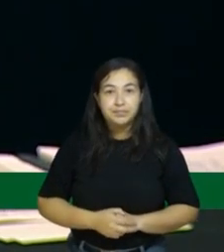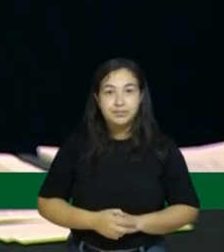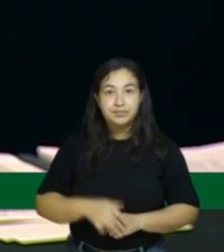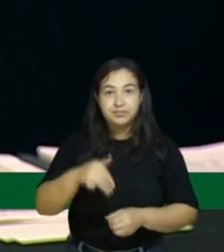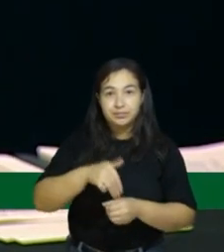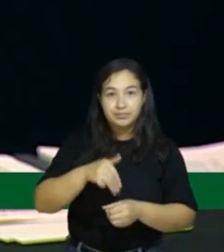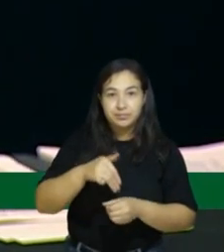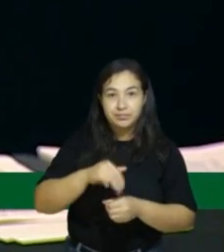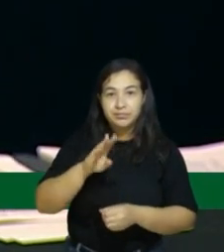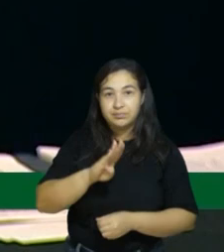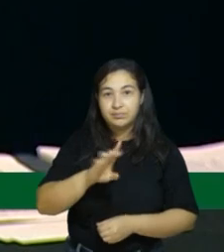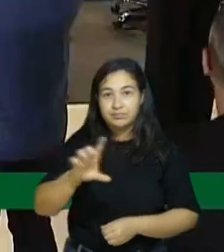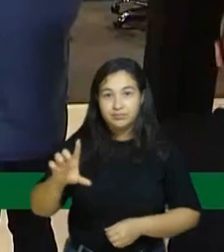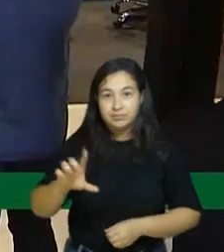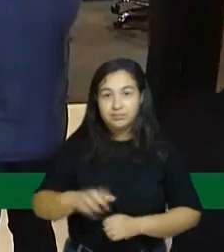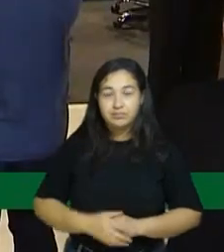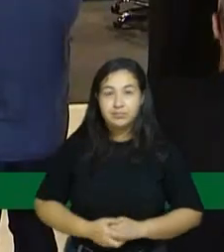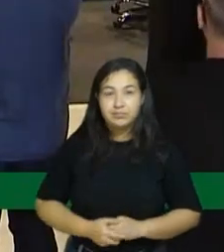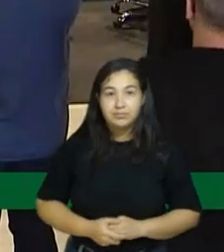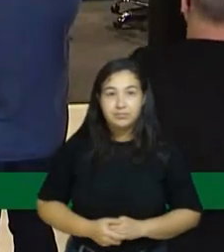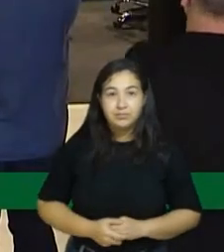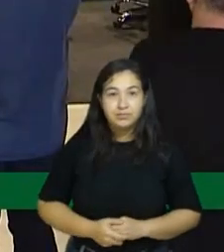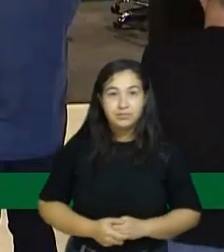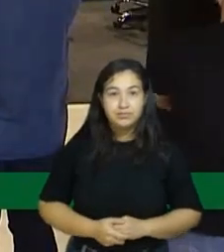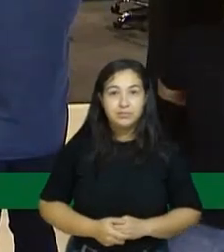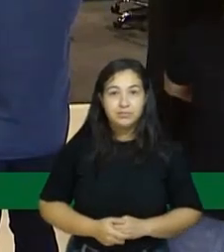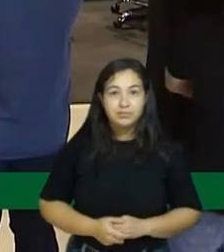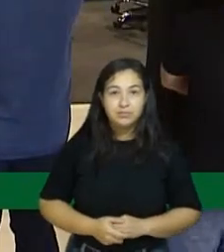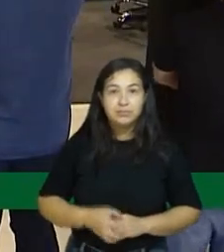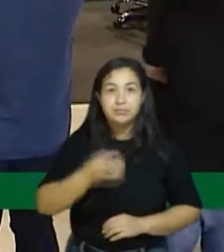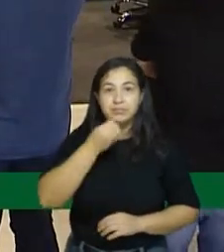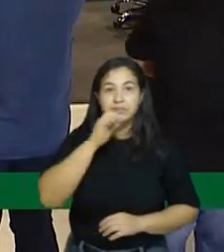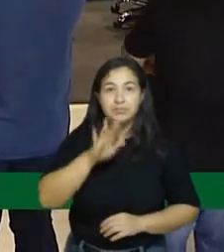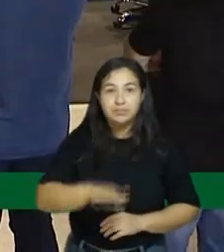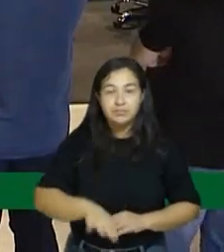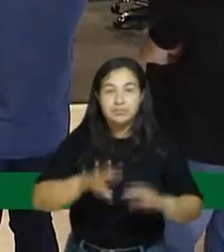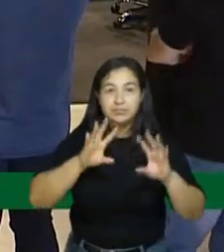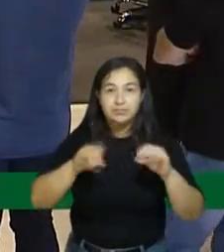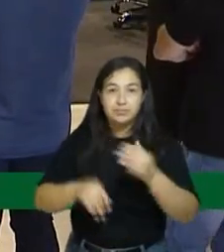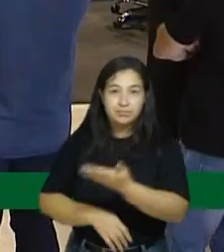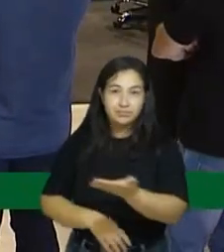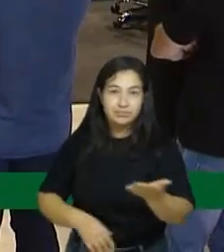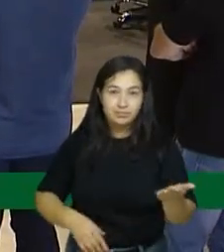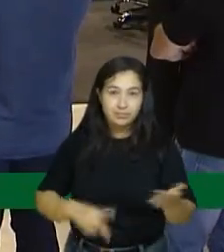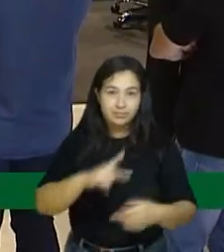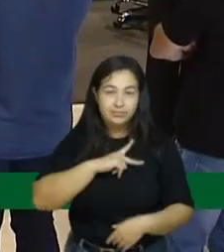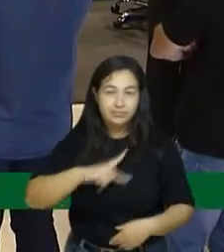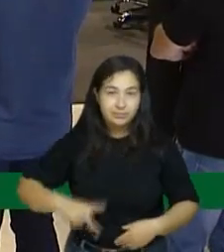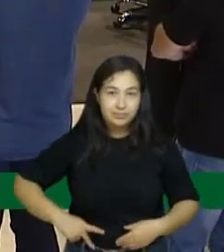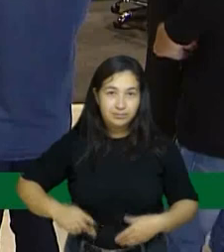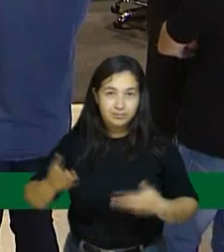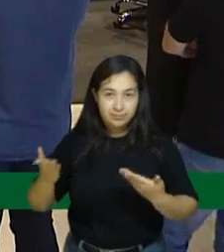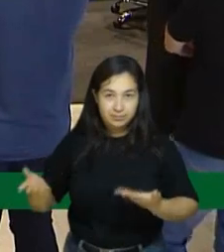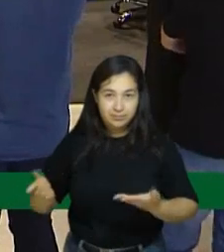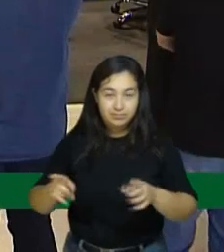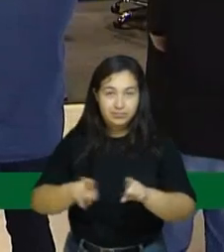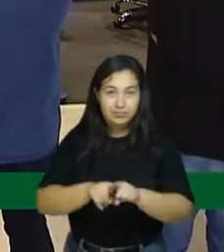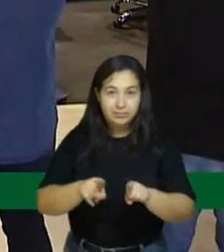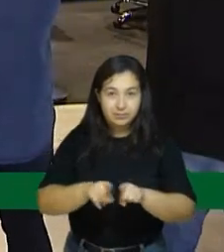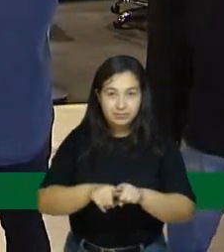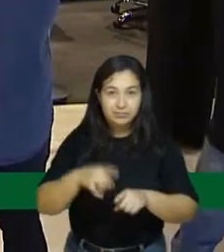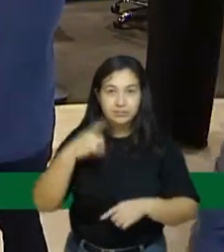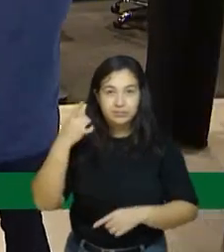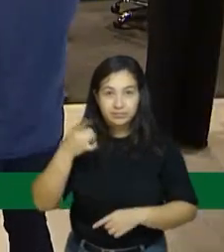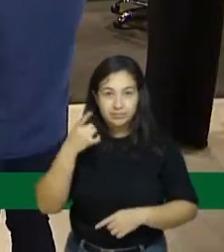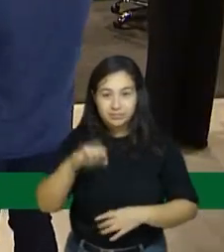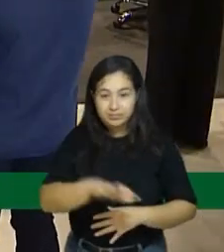de Blumenau Boa tarde Boa tarde presidente da mesa aos Deputados de Blumenal